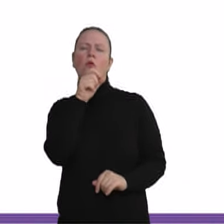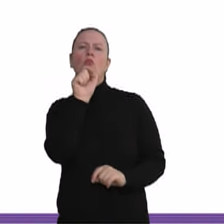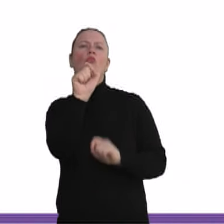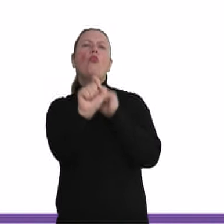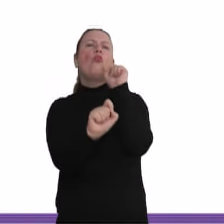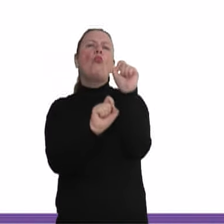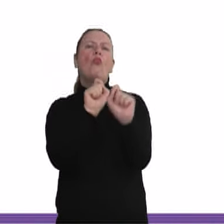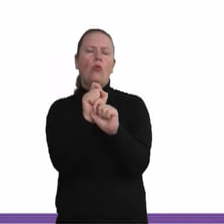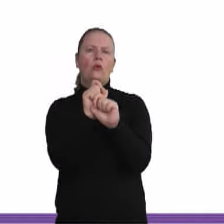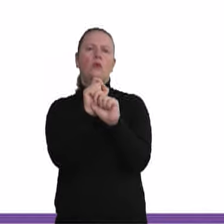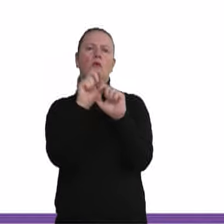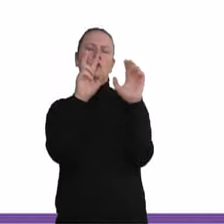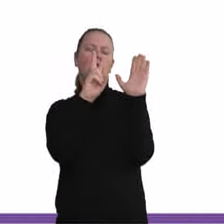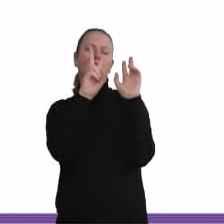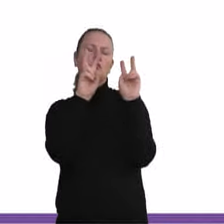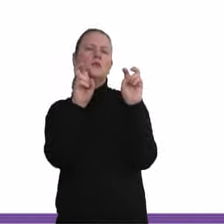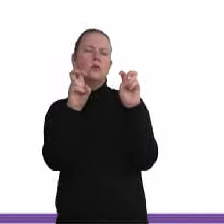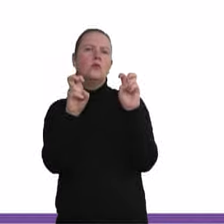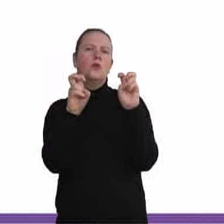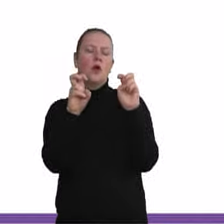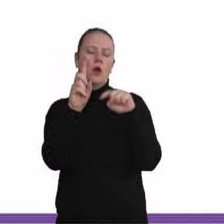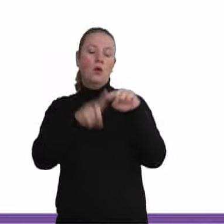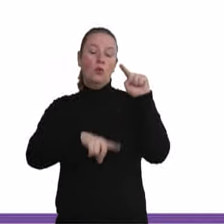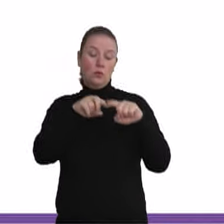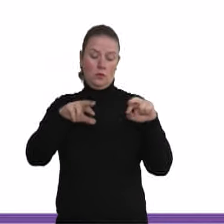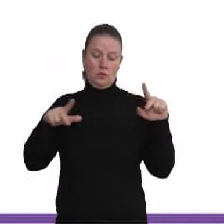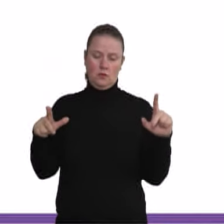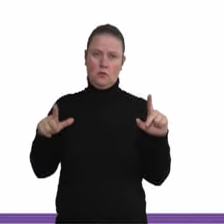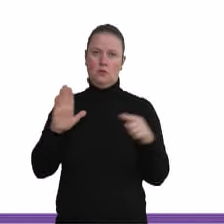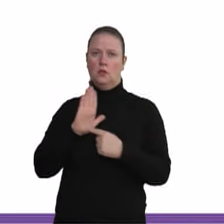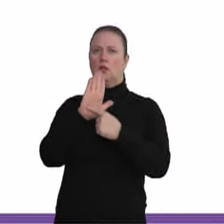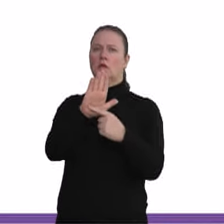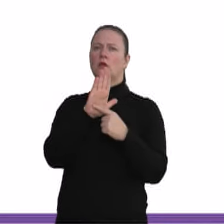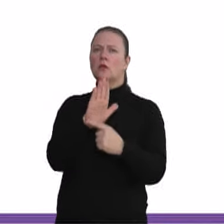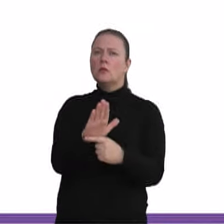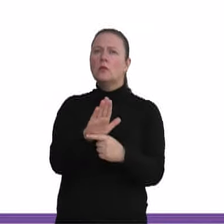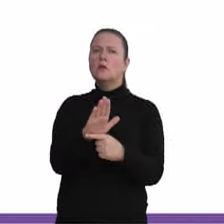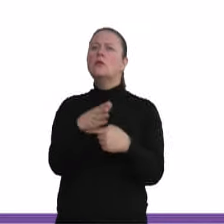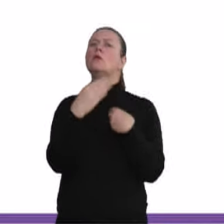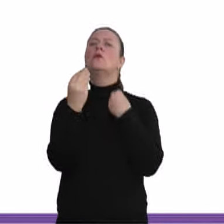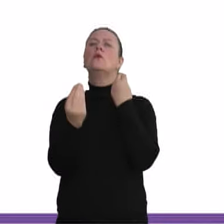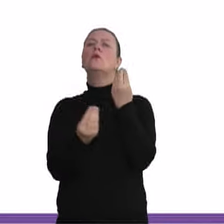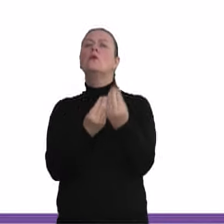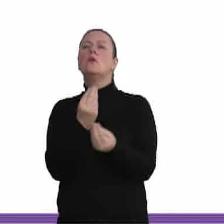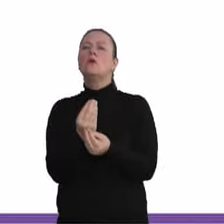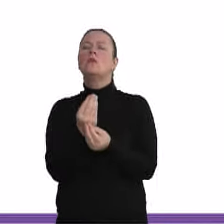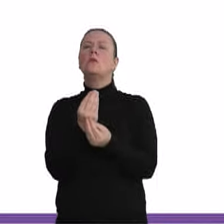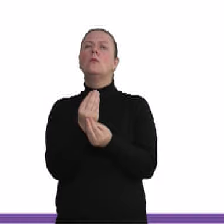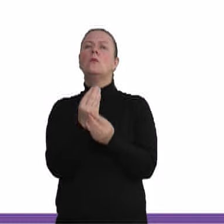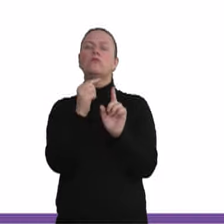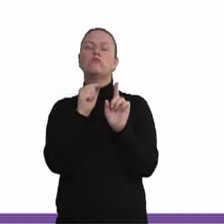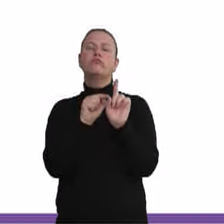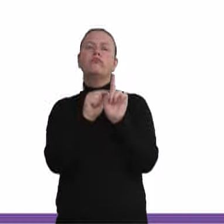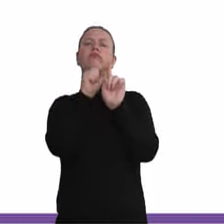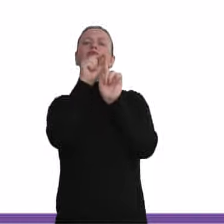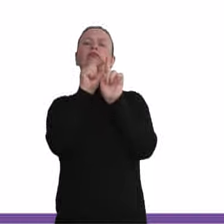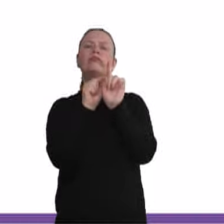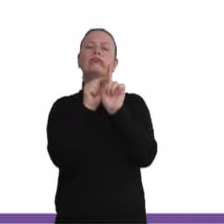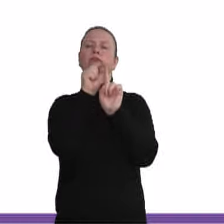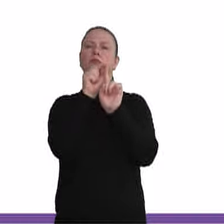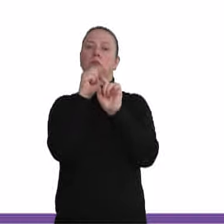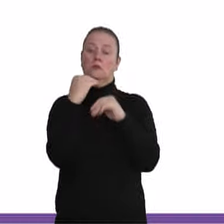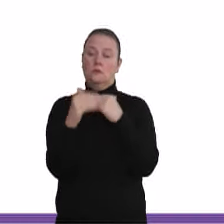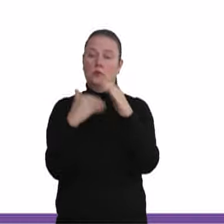para dizer que algum corpo está sendo exposto à radiação térmica. A irradiação térmica é um dos principais processos